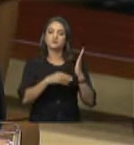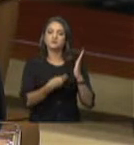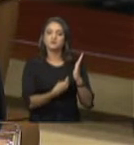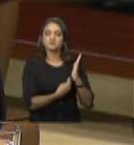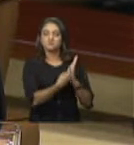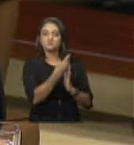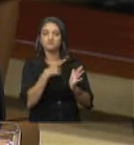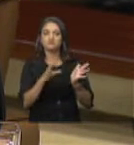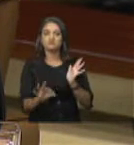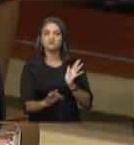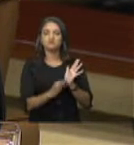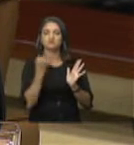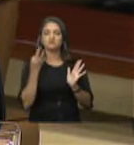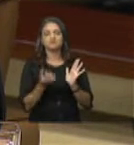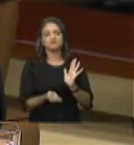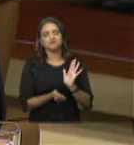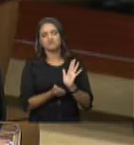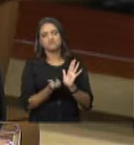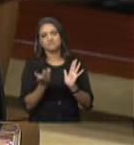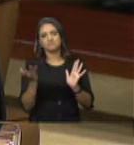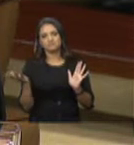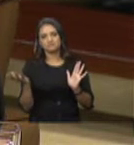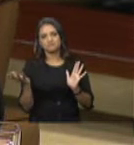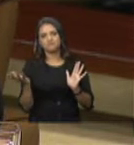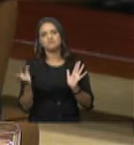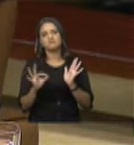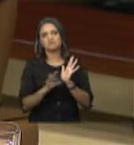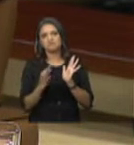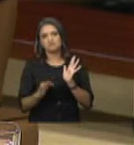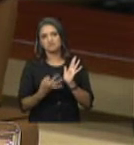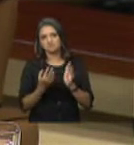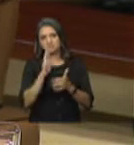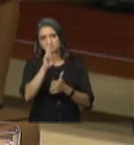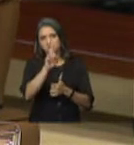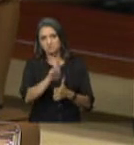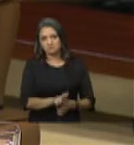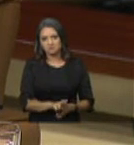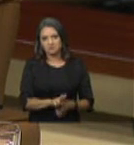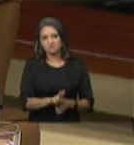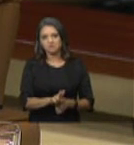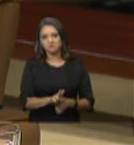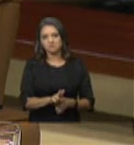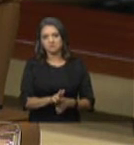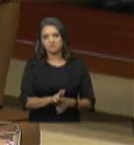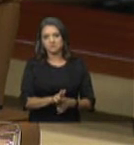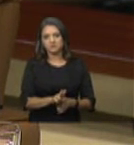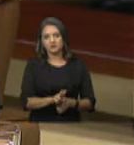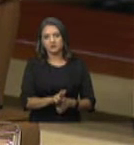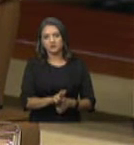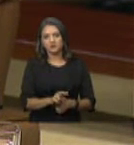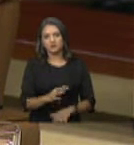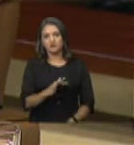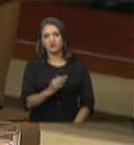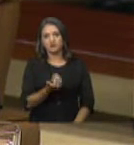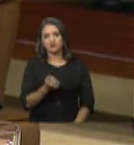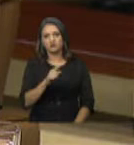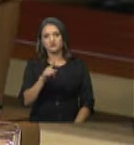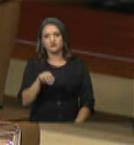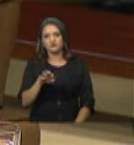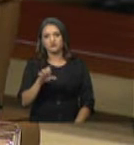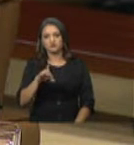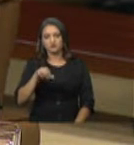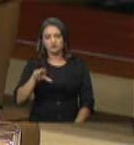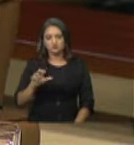que assinada por inúmeros ilustres Procuradores da Fazenda Pública